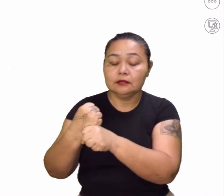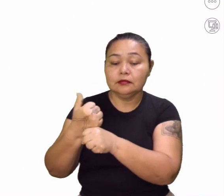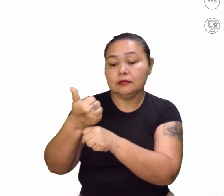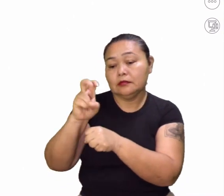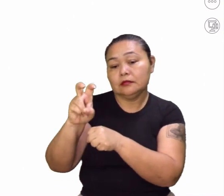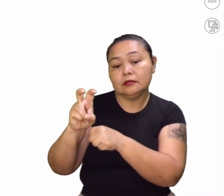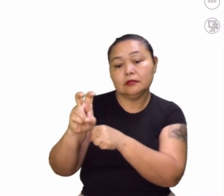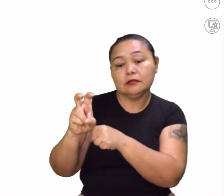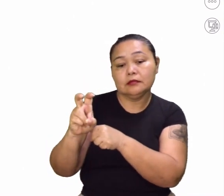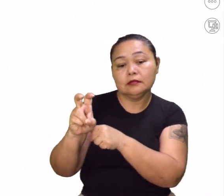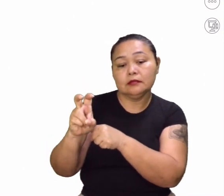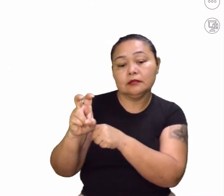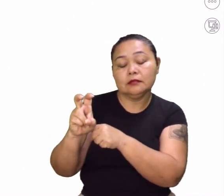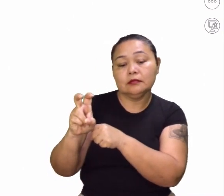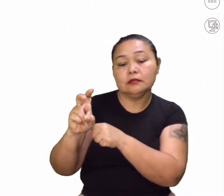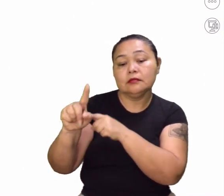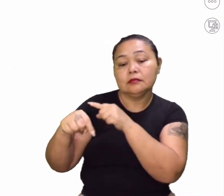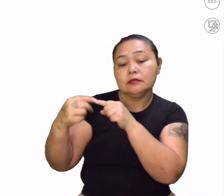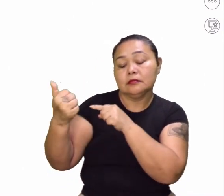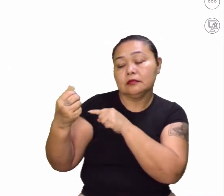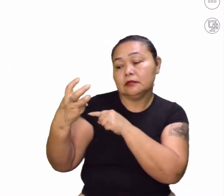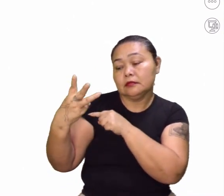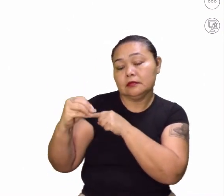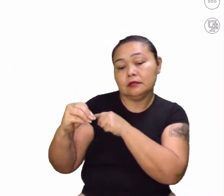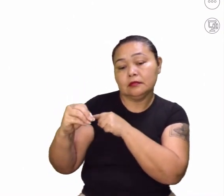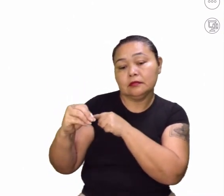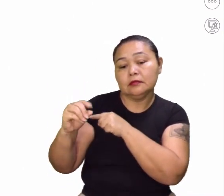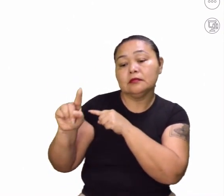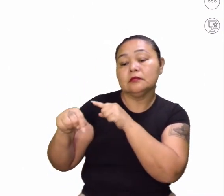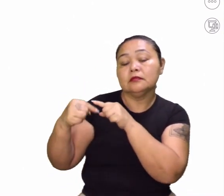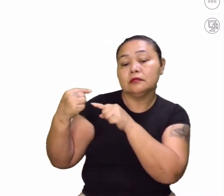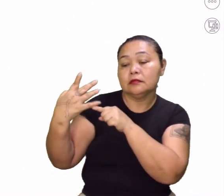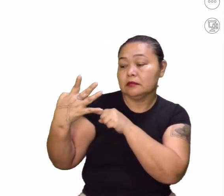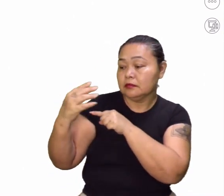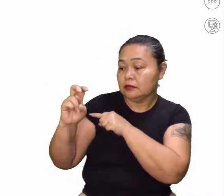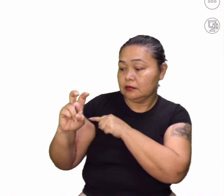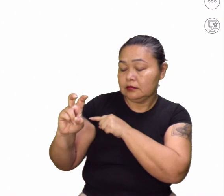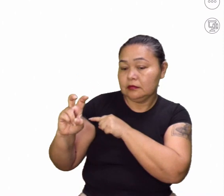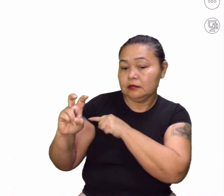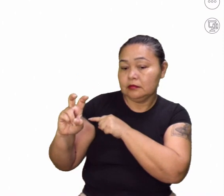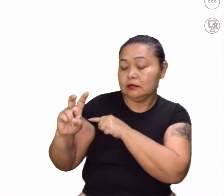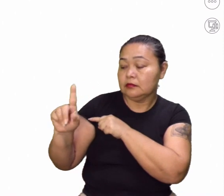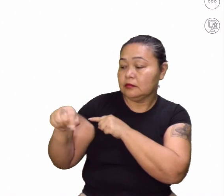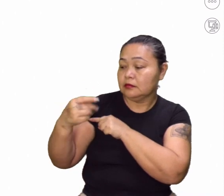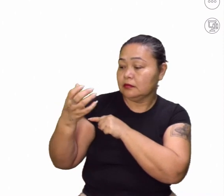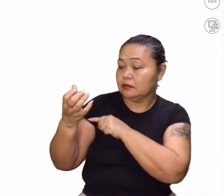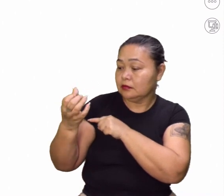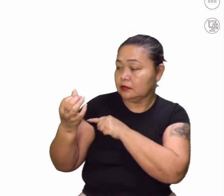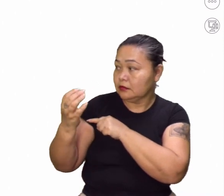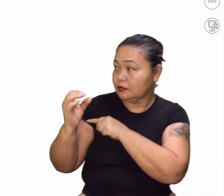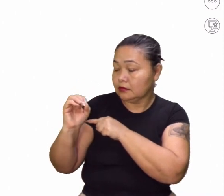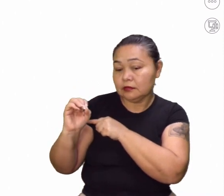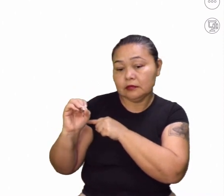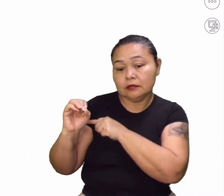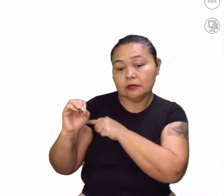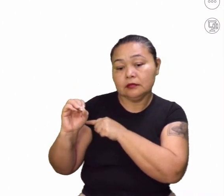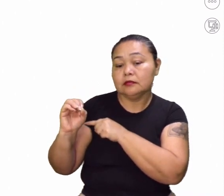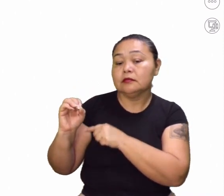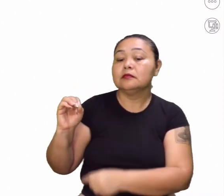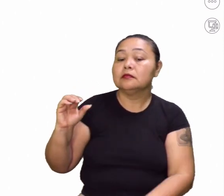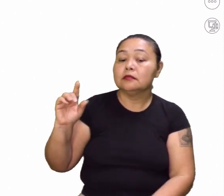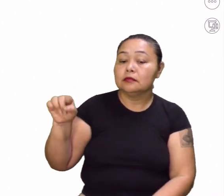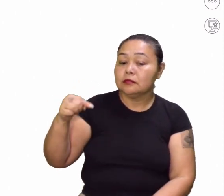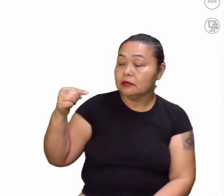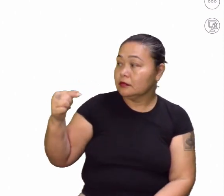que é 15, o próximo grau eu tenho 30, o próximo 45, o próximo